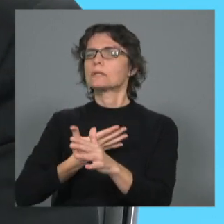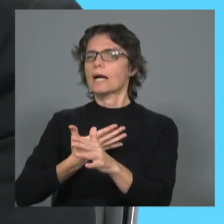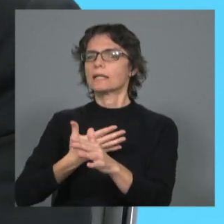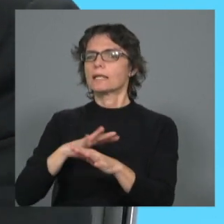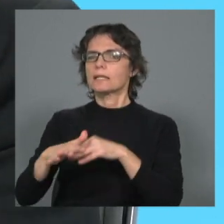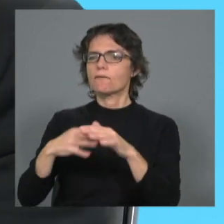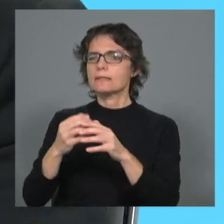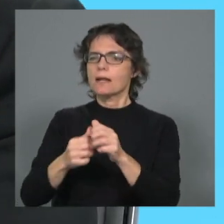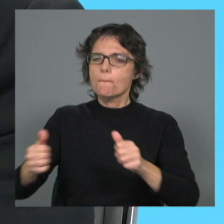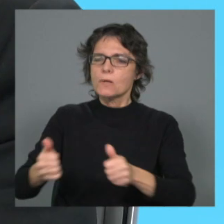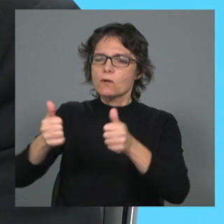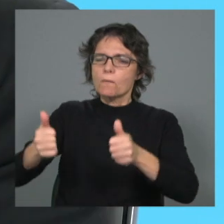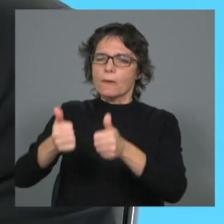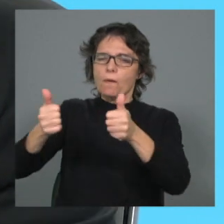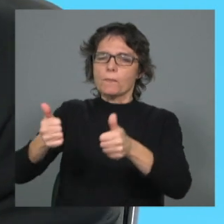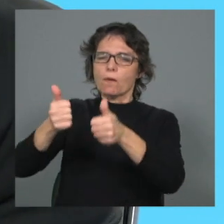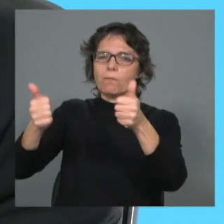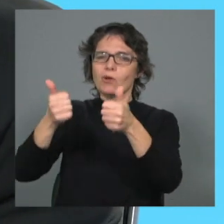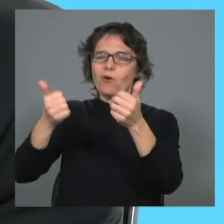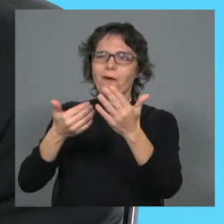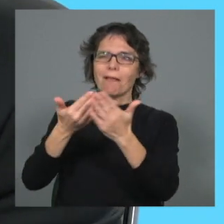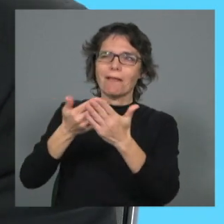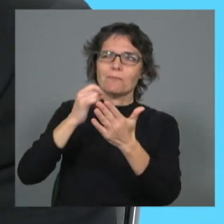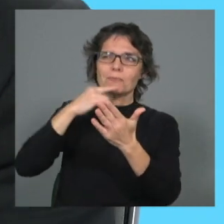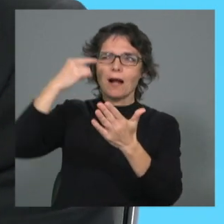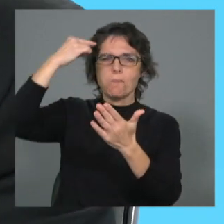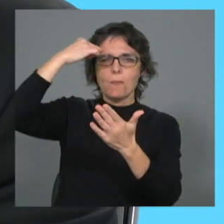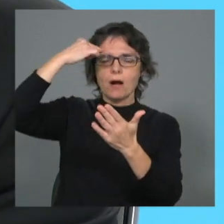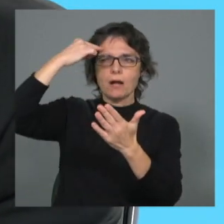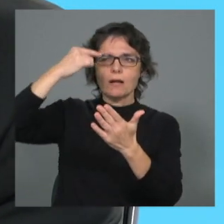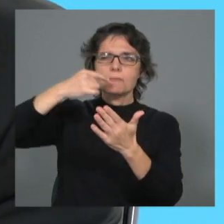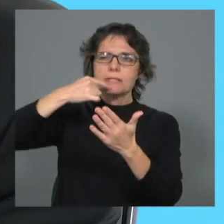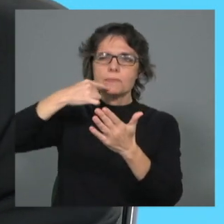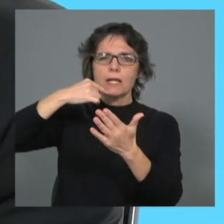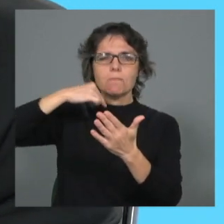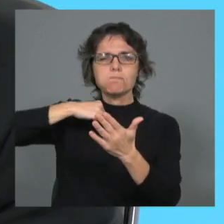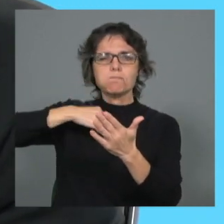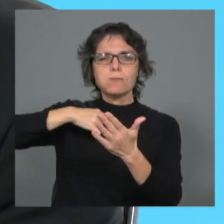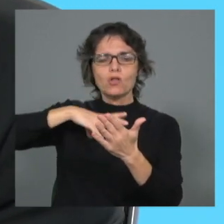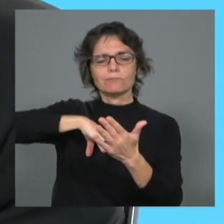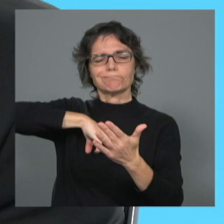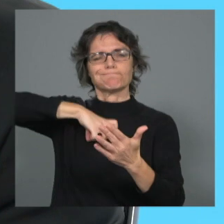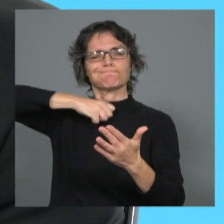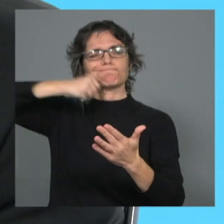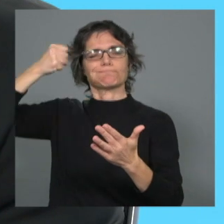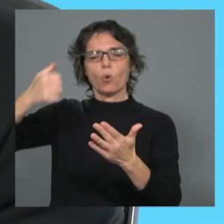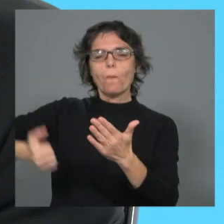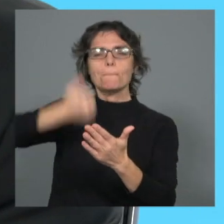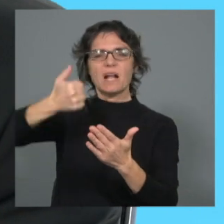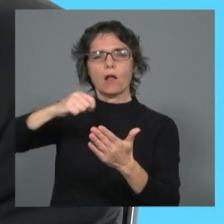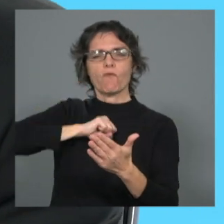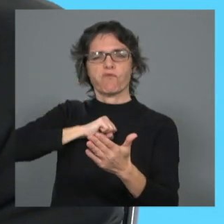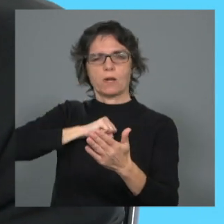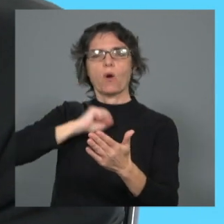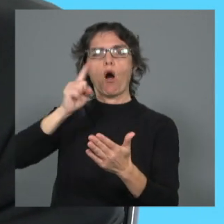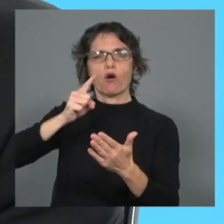essa nós transcendermos daquilo que há melhor de nós, não é? Mas o